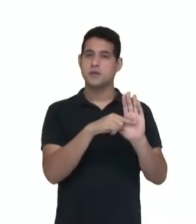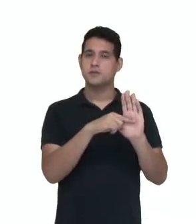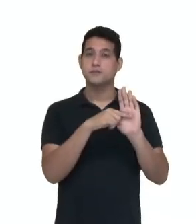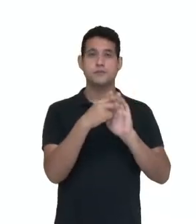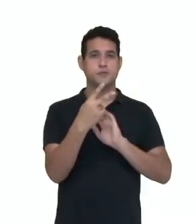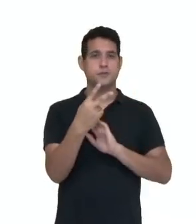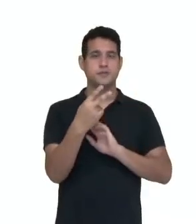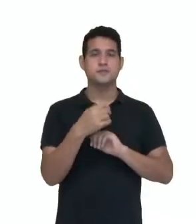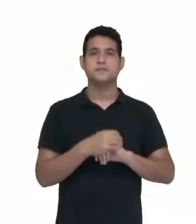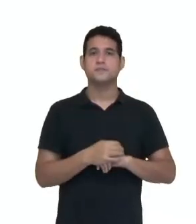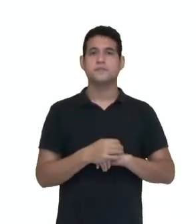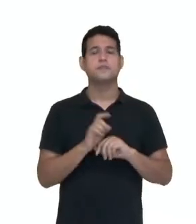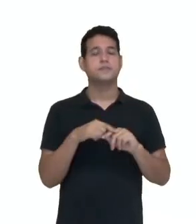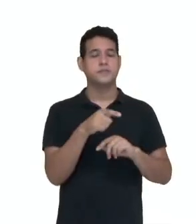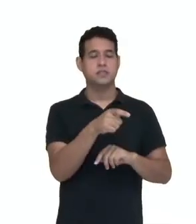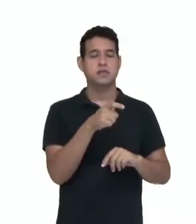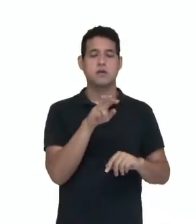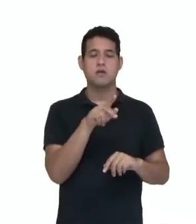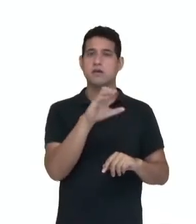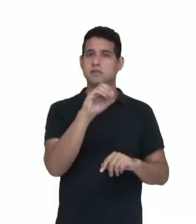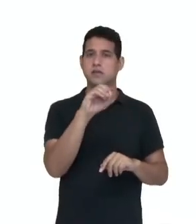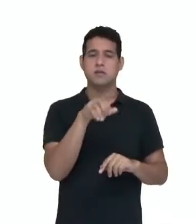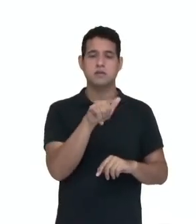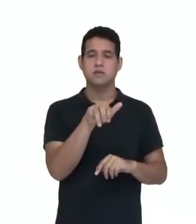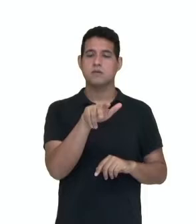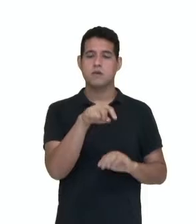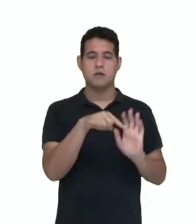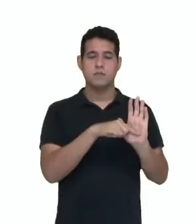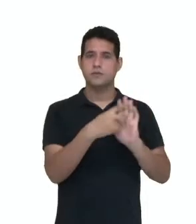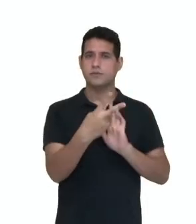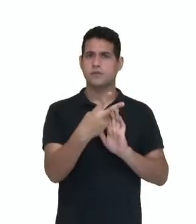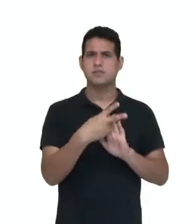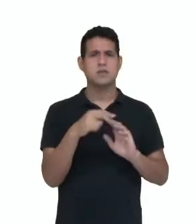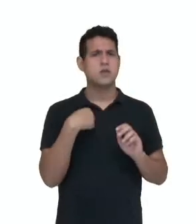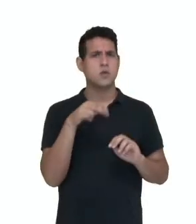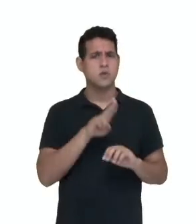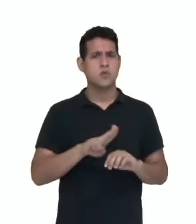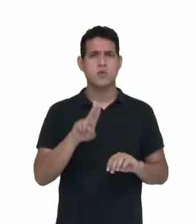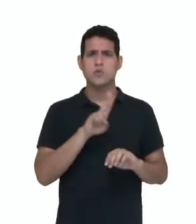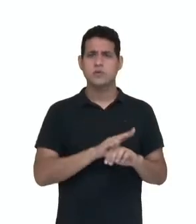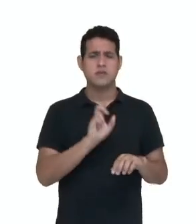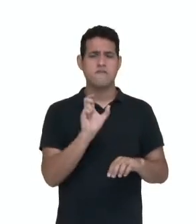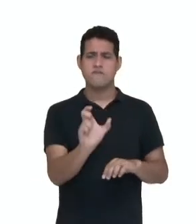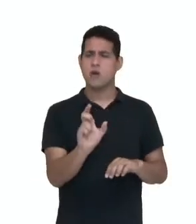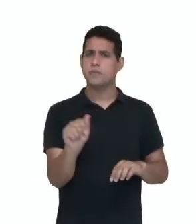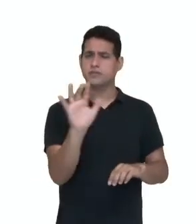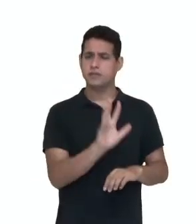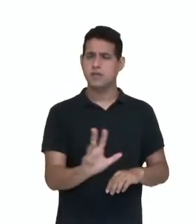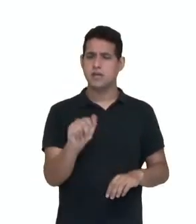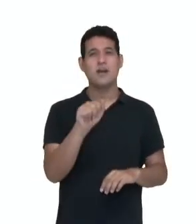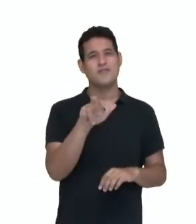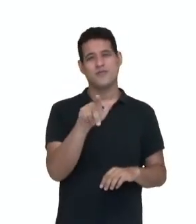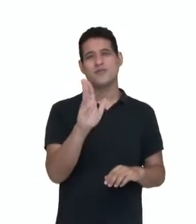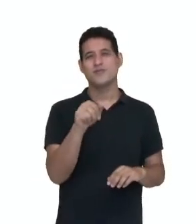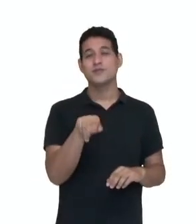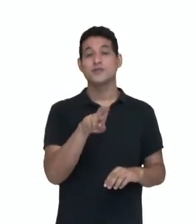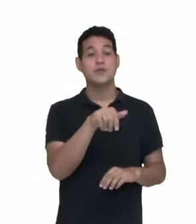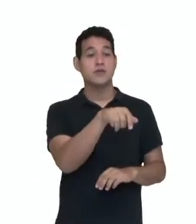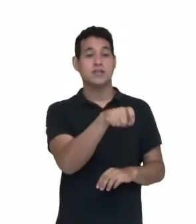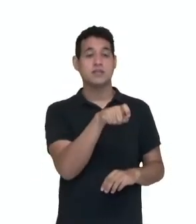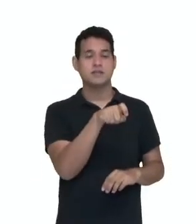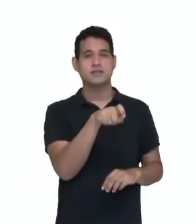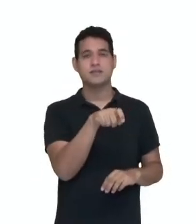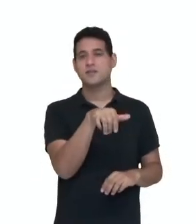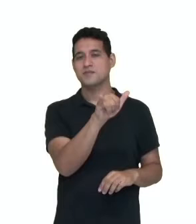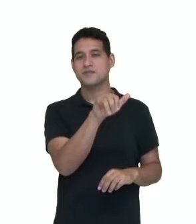menos 2. Então, para x igual a 0, y igual a menos 2. Eu pego a mesma forma geral, que é aquele tipão, y igual